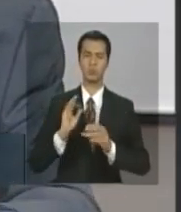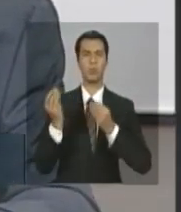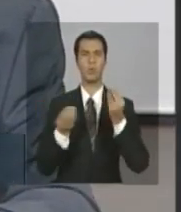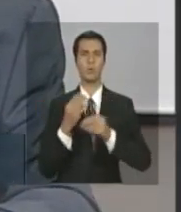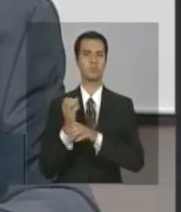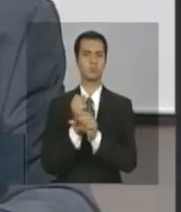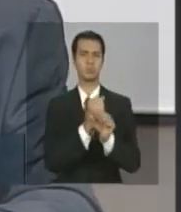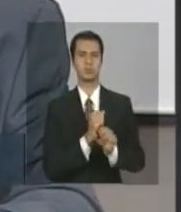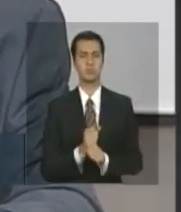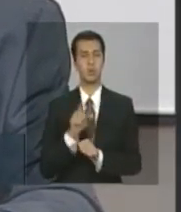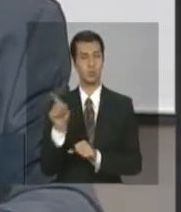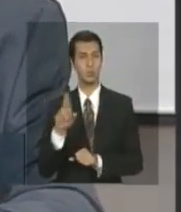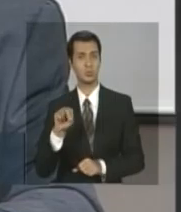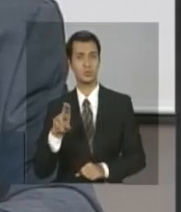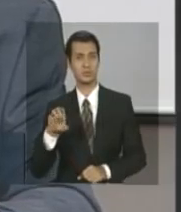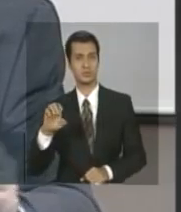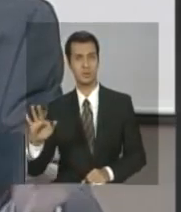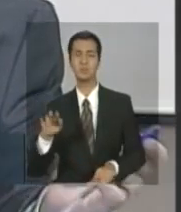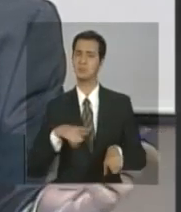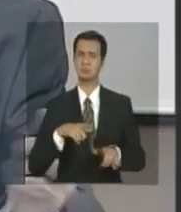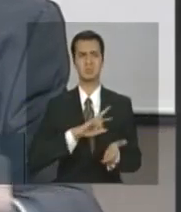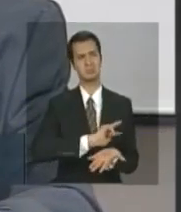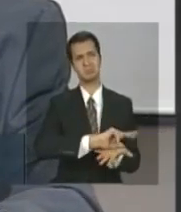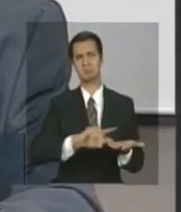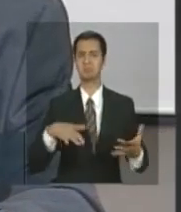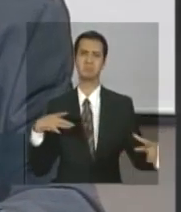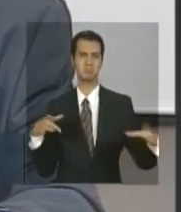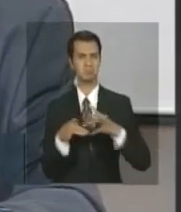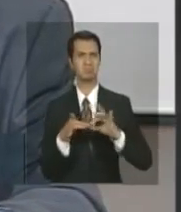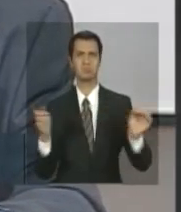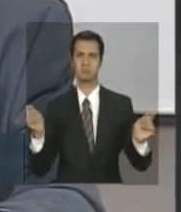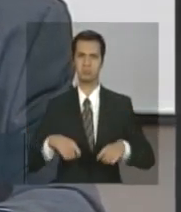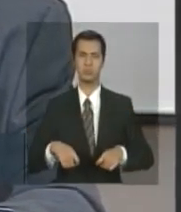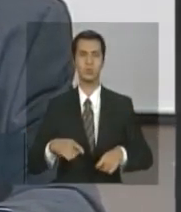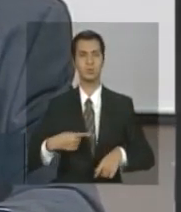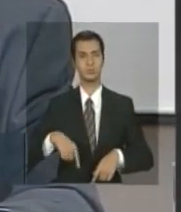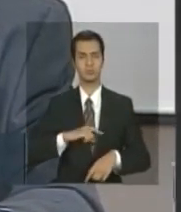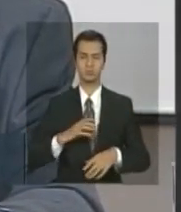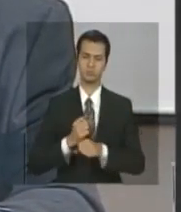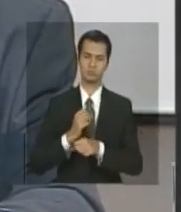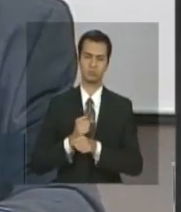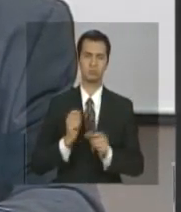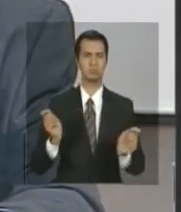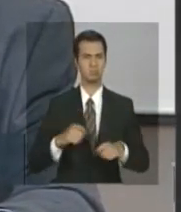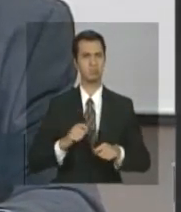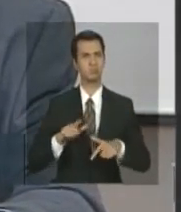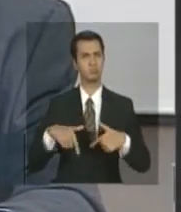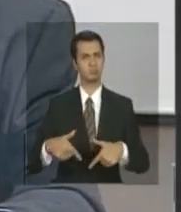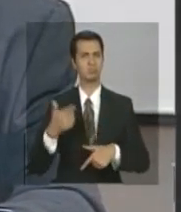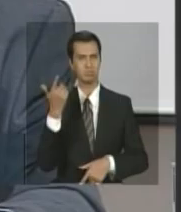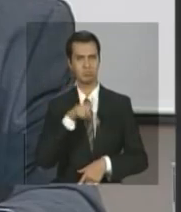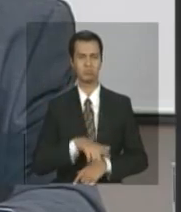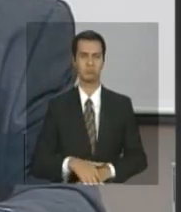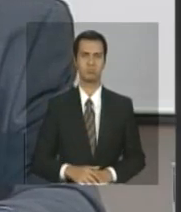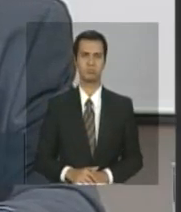parceiros interessados. É mais isso do que esse número a gente pode produzir sem nenhuma dificuldade. Tá.